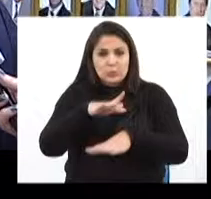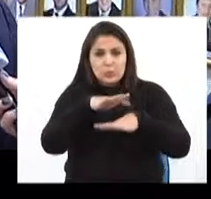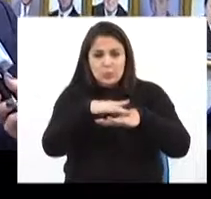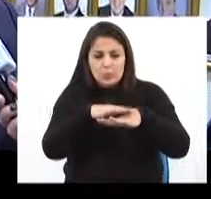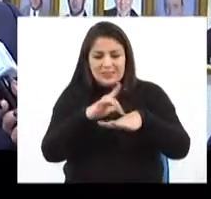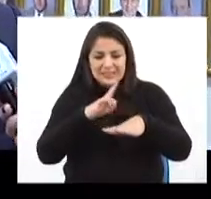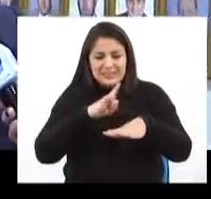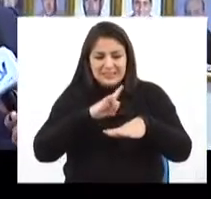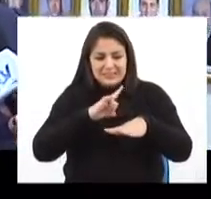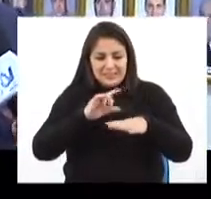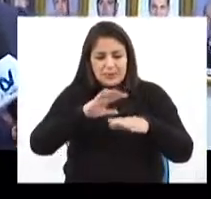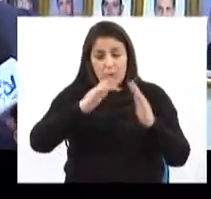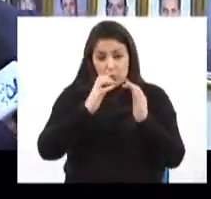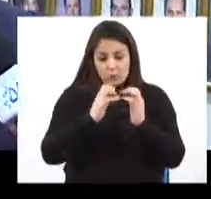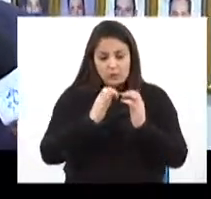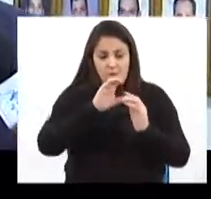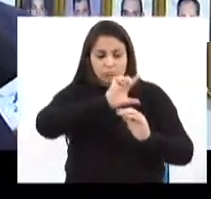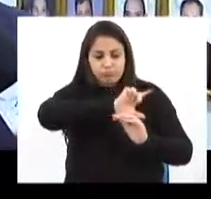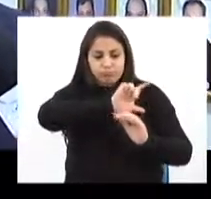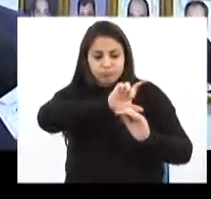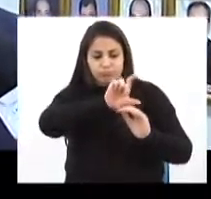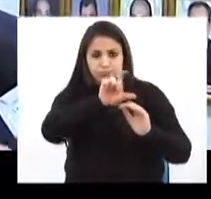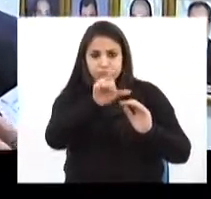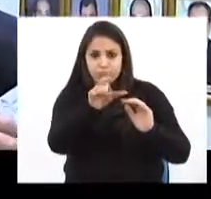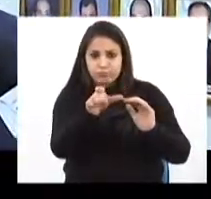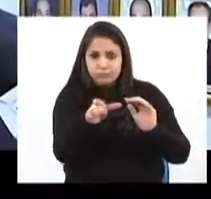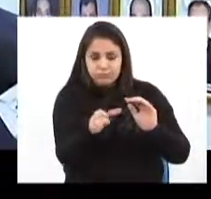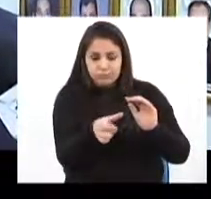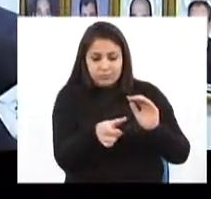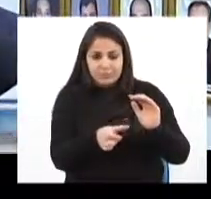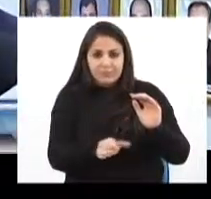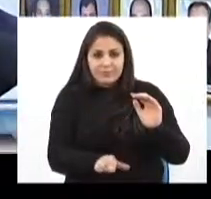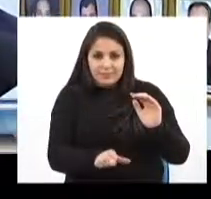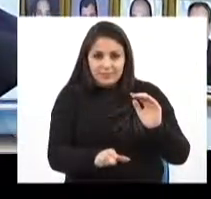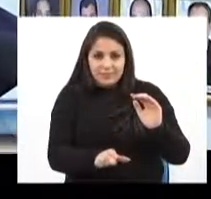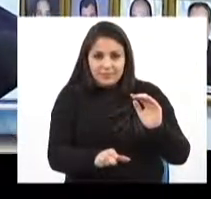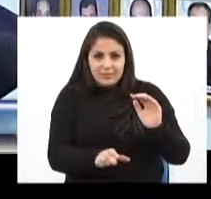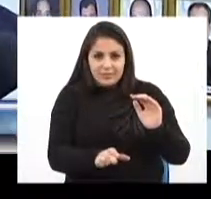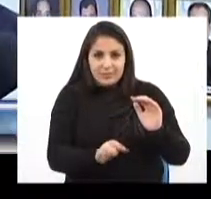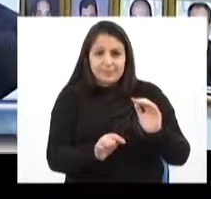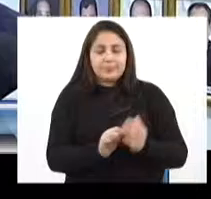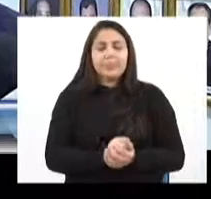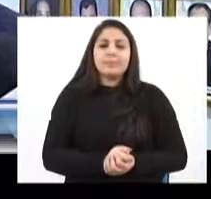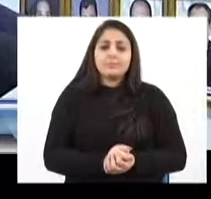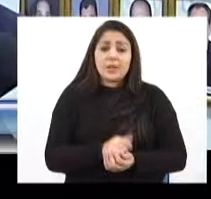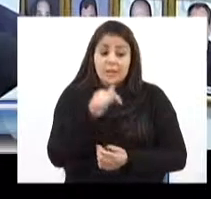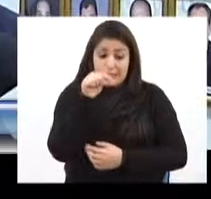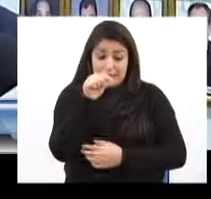se dá numa camada que recobre o nosso cérebro e a nossa medula espinhal.